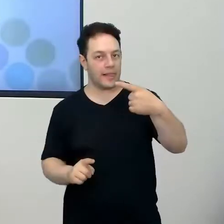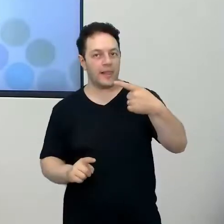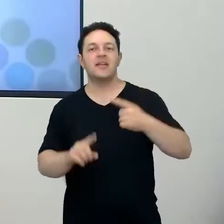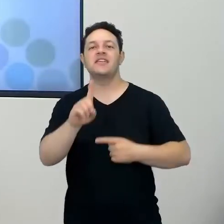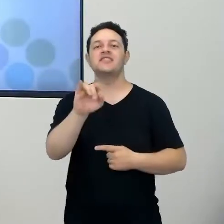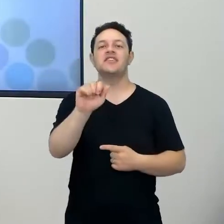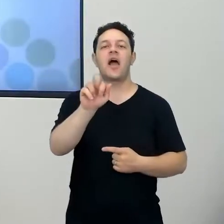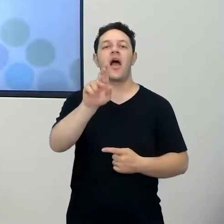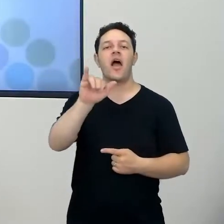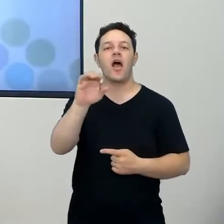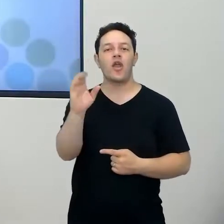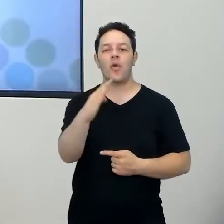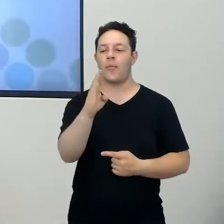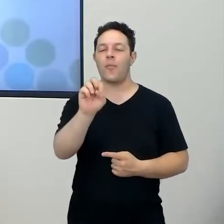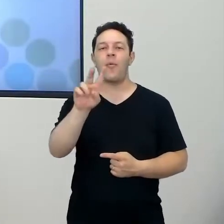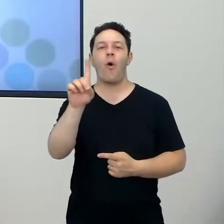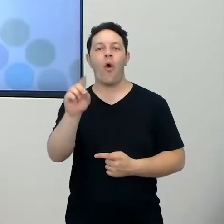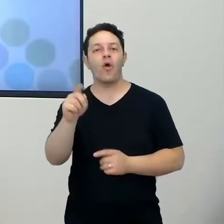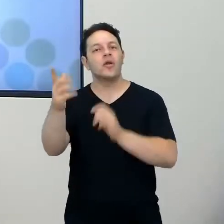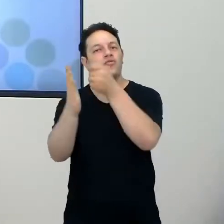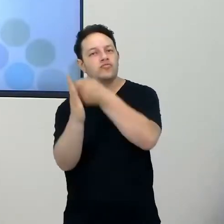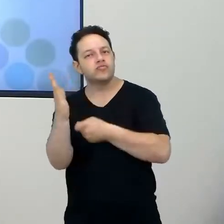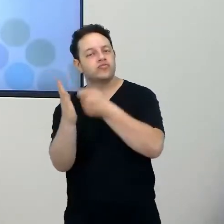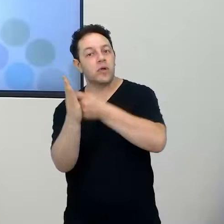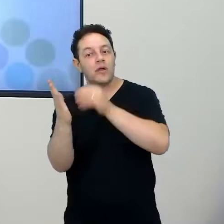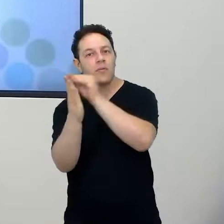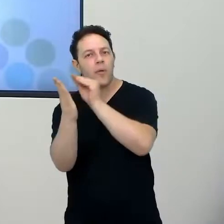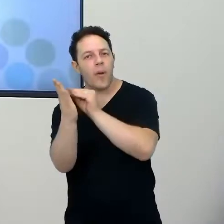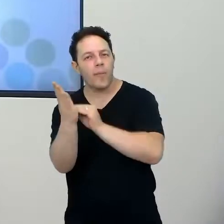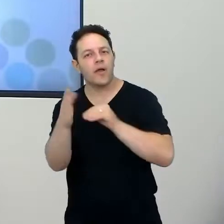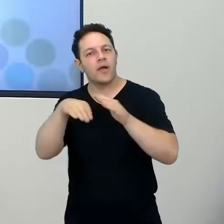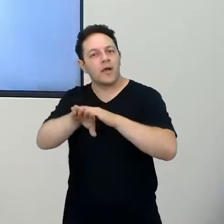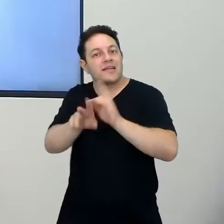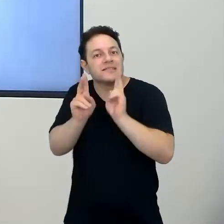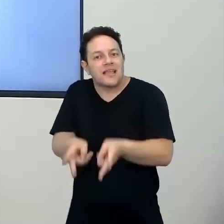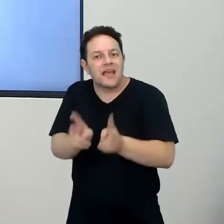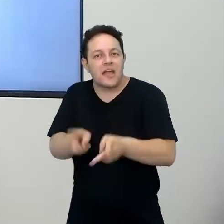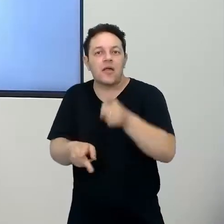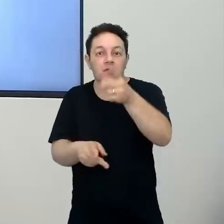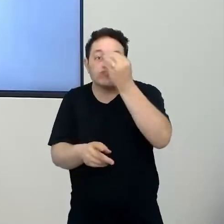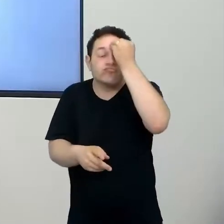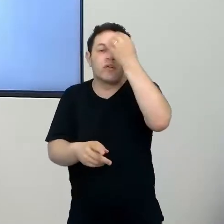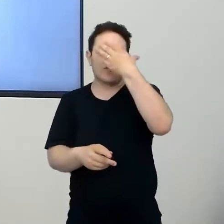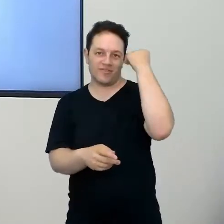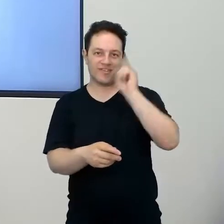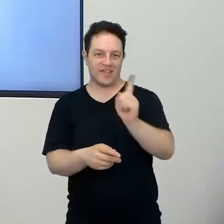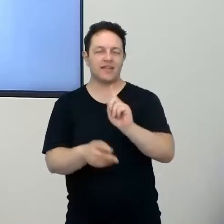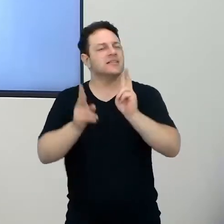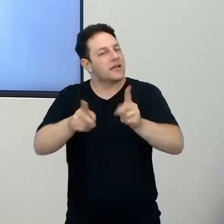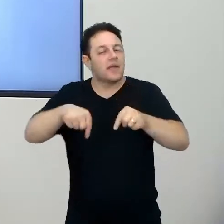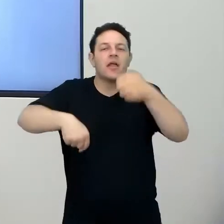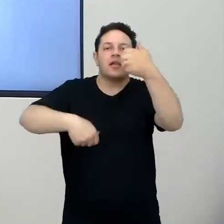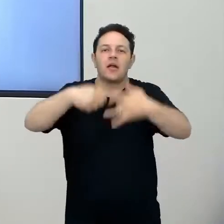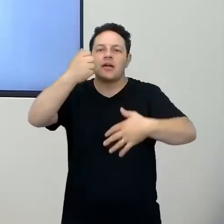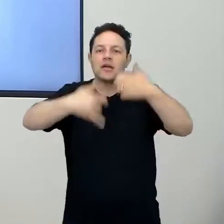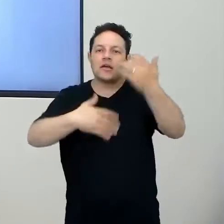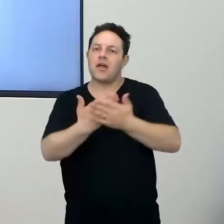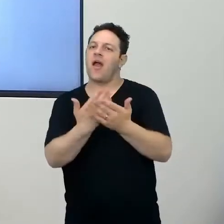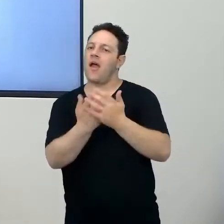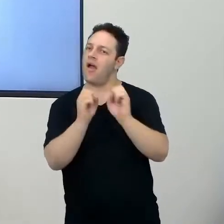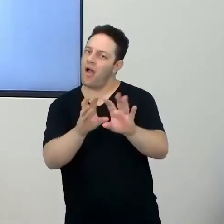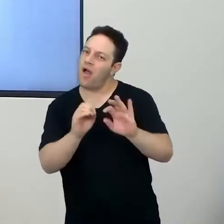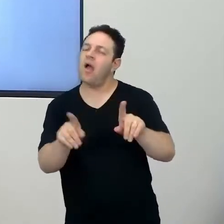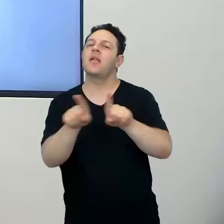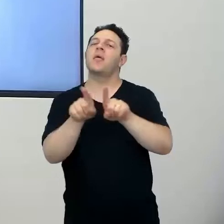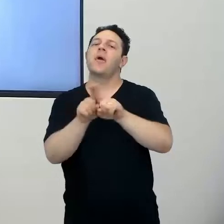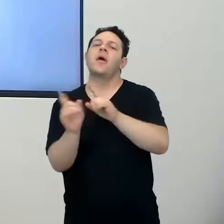bordo. Você precisa ter esse diário de bordo sempre à mão, sempre anotando tudo aquilo que nós falamos aqui durante a nossa aula,